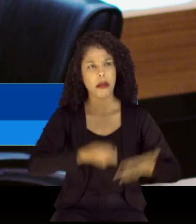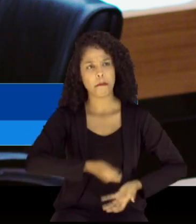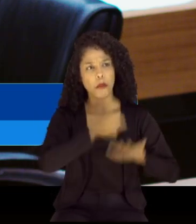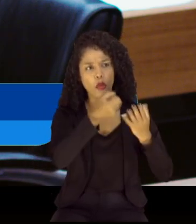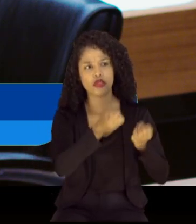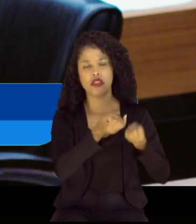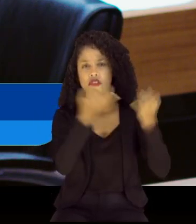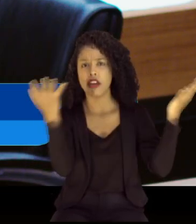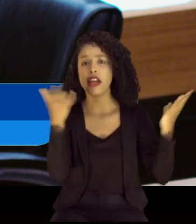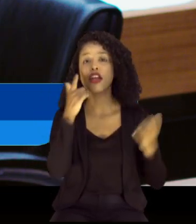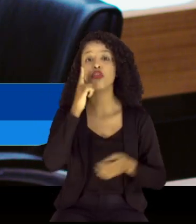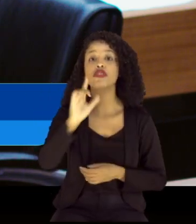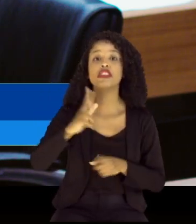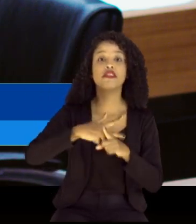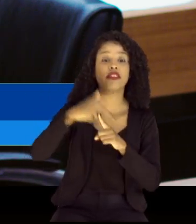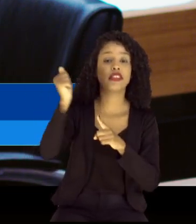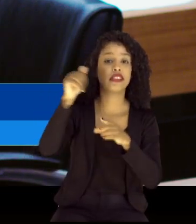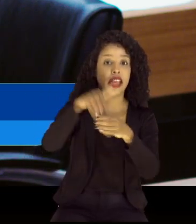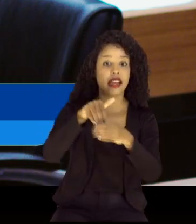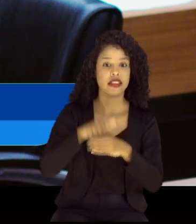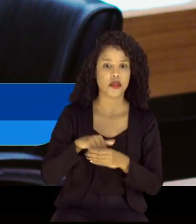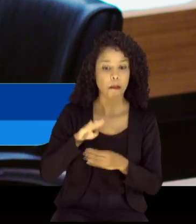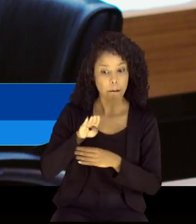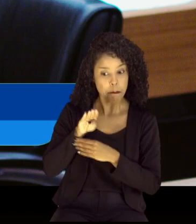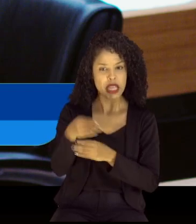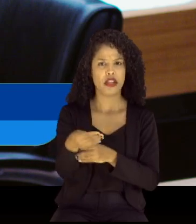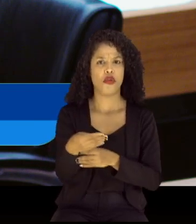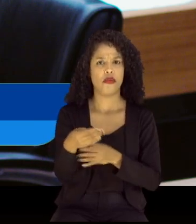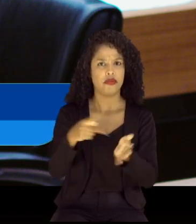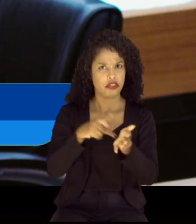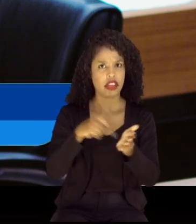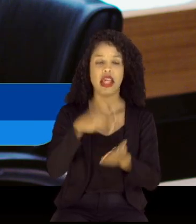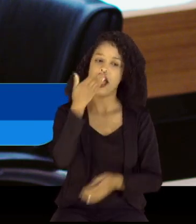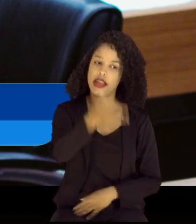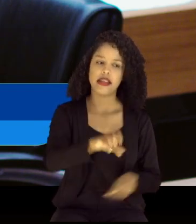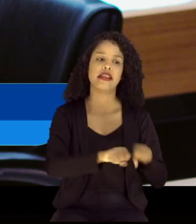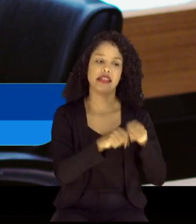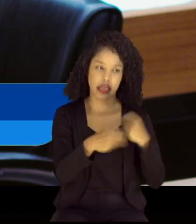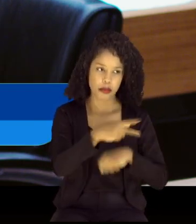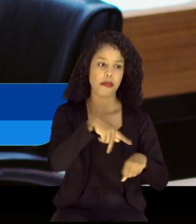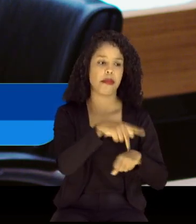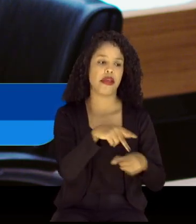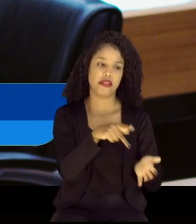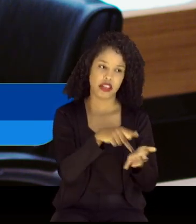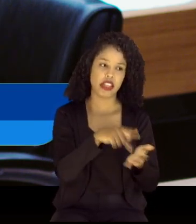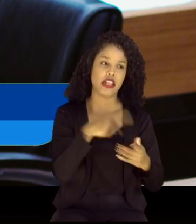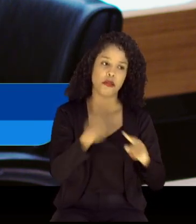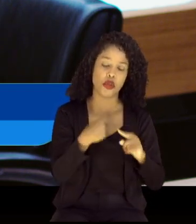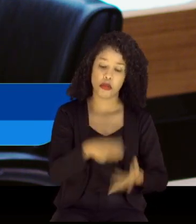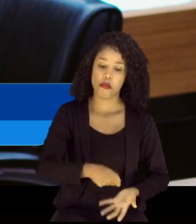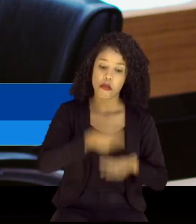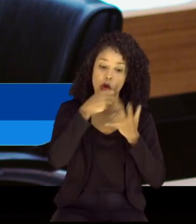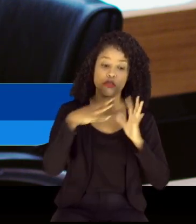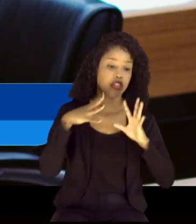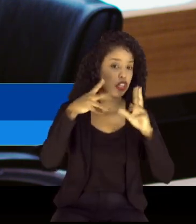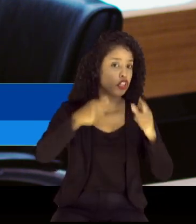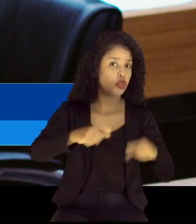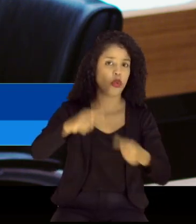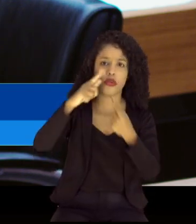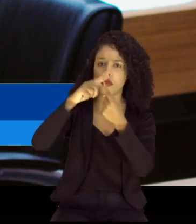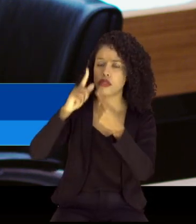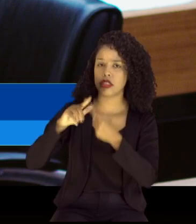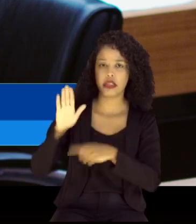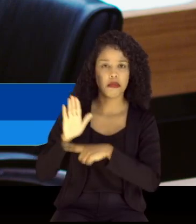conseguia ganhar a eleição, bilhões e bilhões. Aí sim quebrou o país. Aí quebrou. Porque era bolsa para todo tipo de